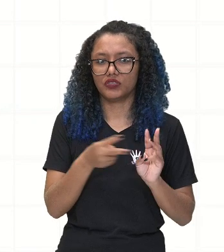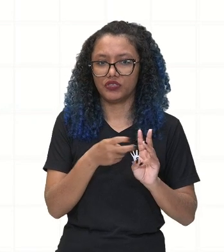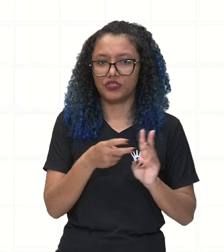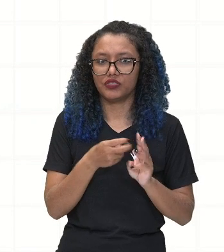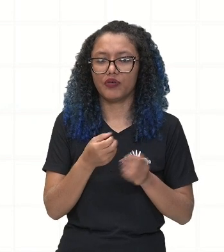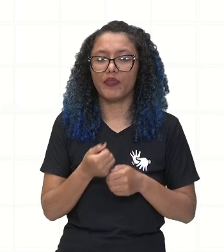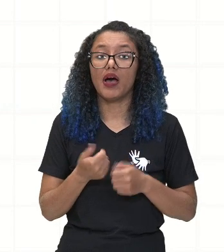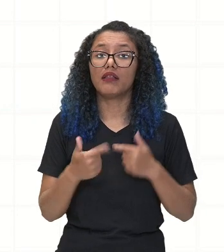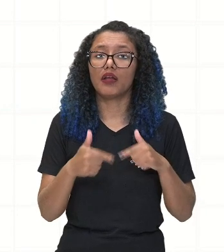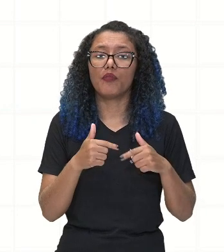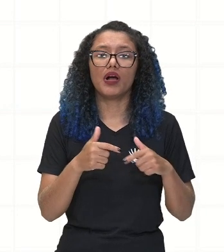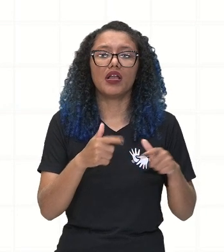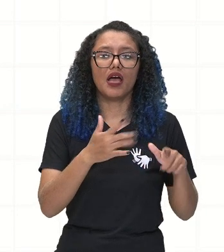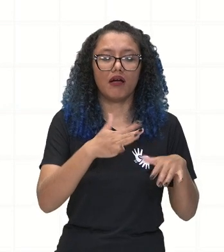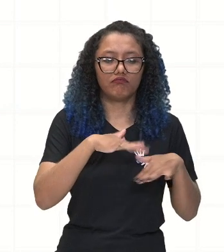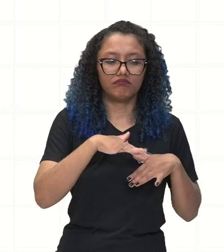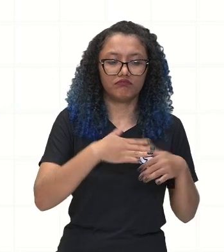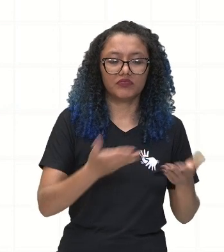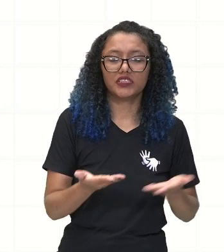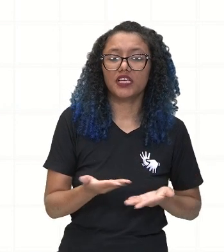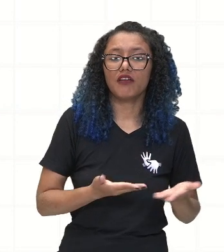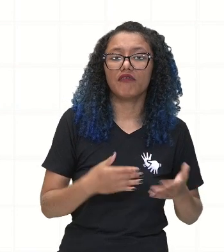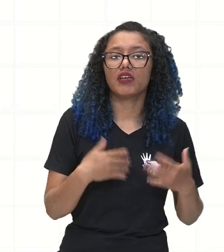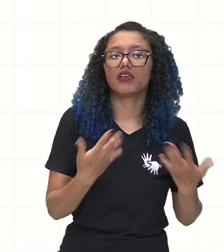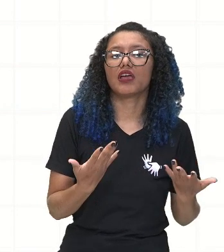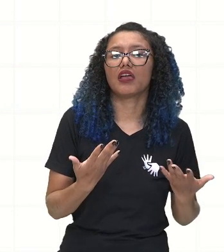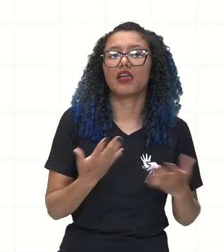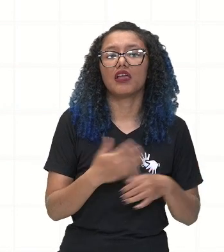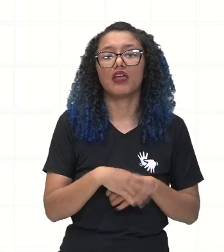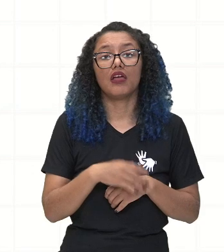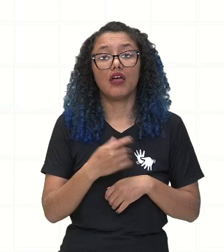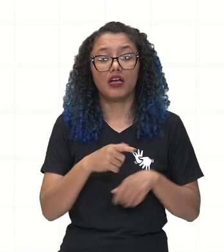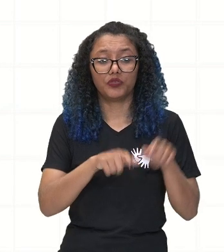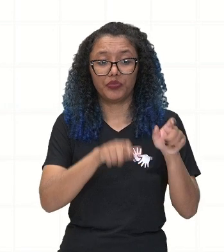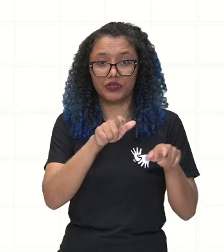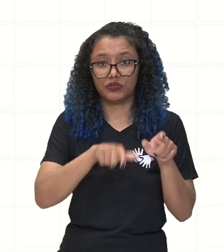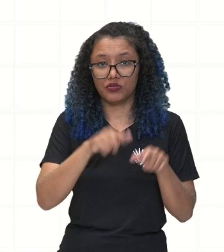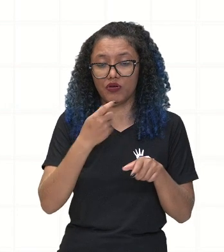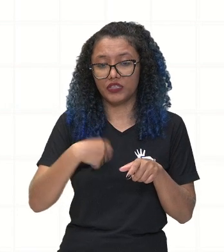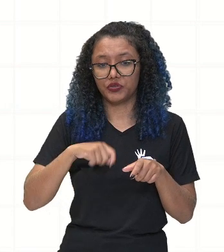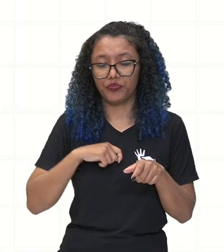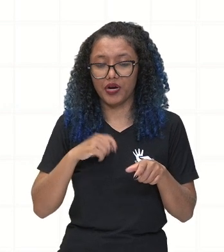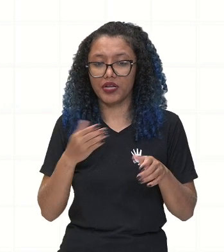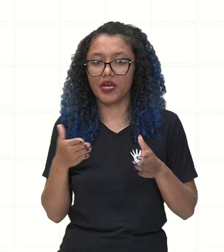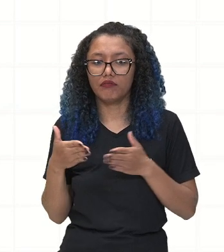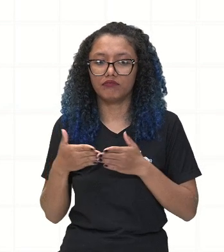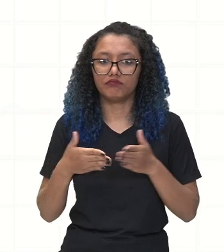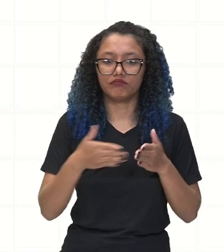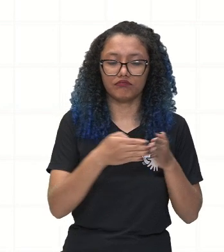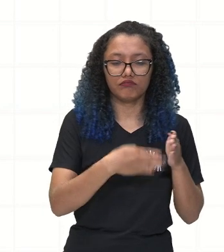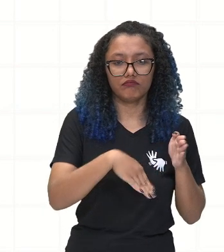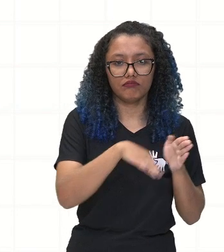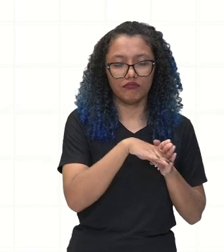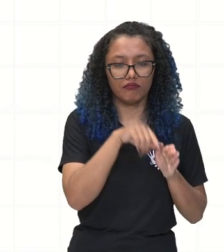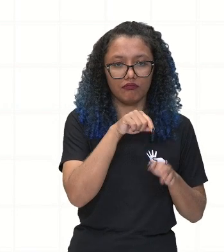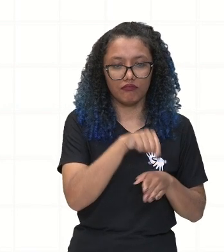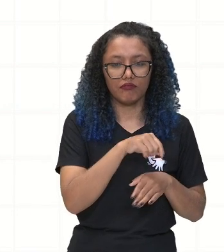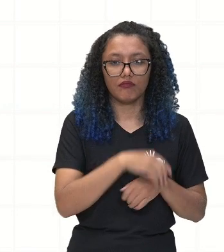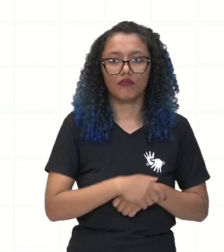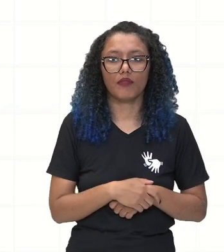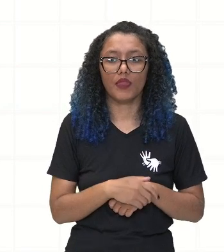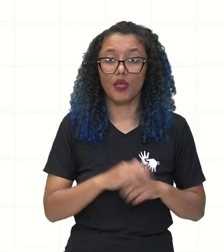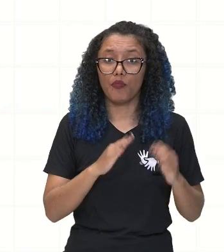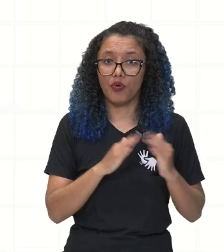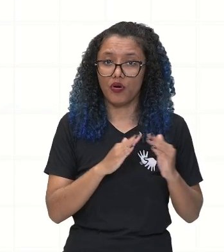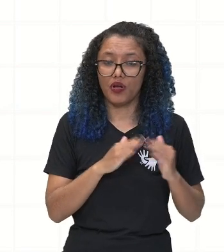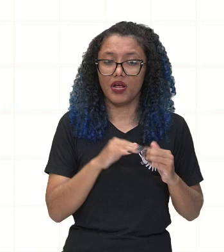funcionários reais espanhóis que vinham para a América. Esses funcionários usavam apenas a mão de